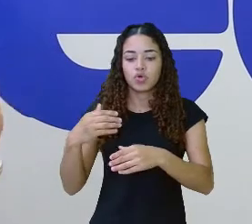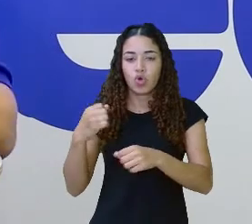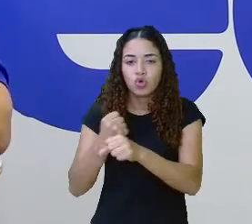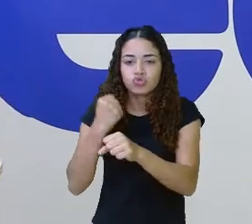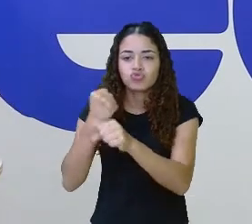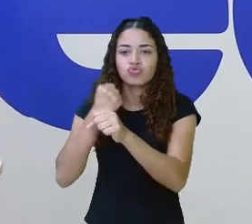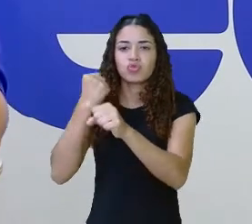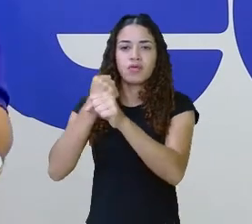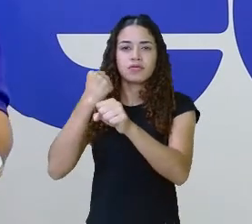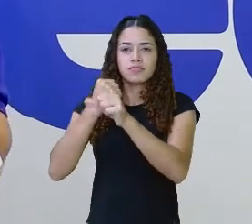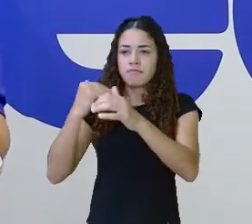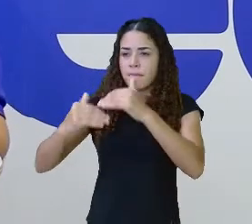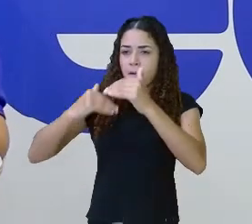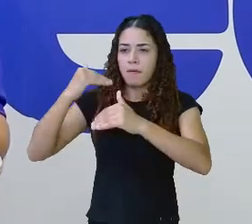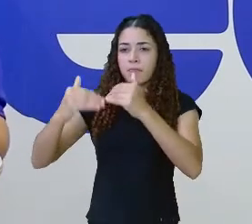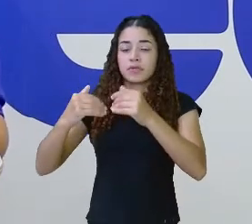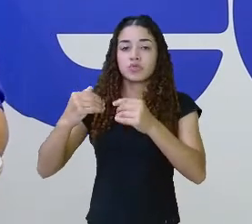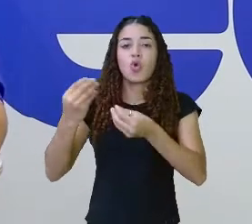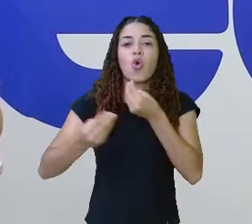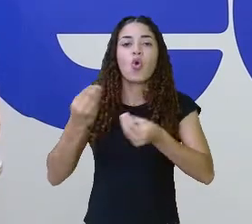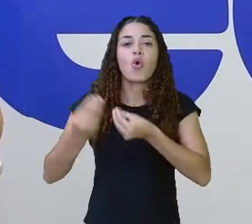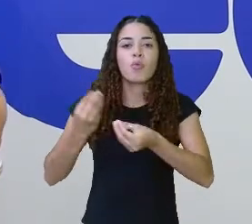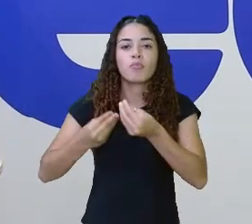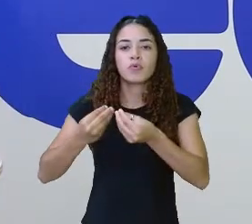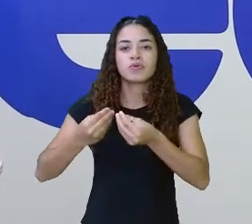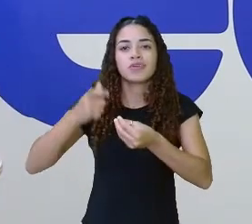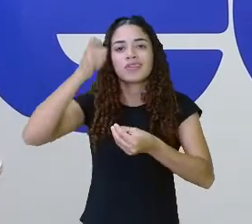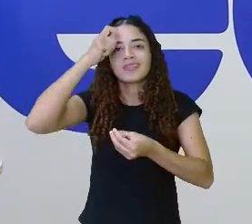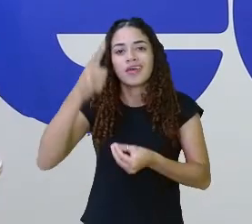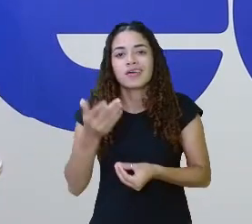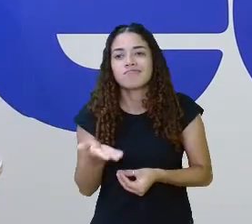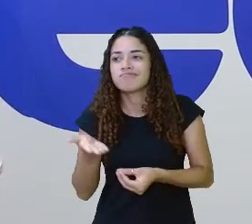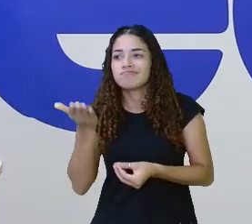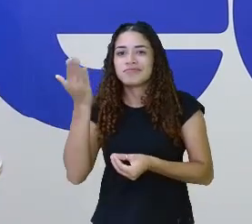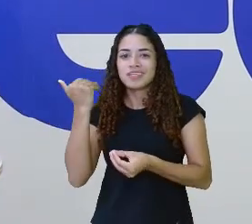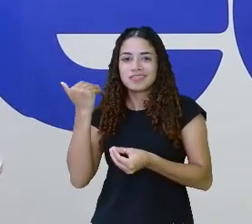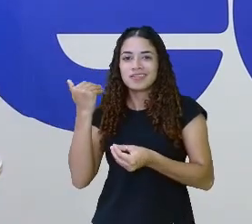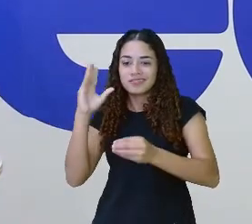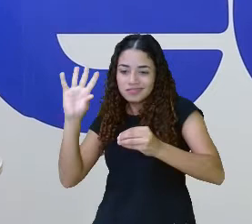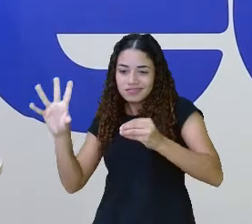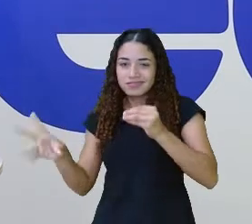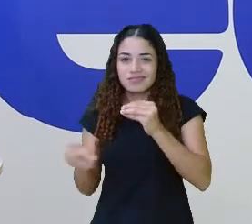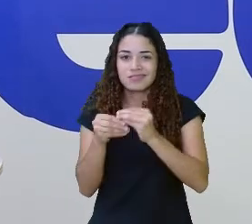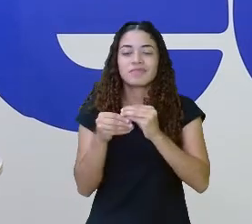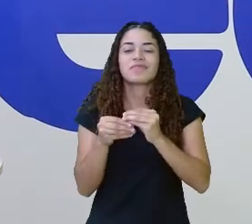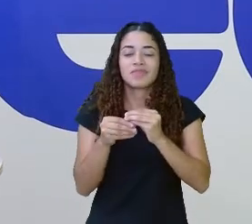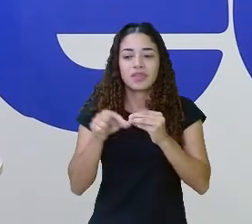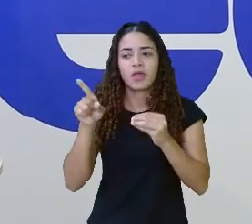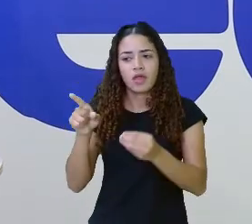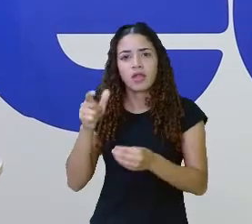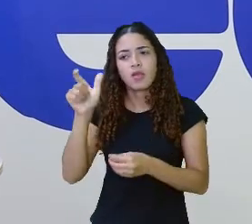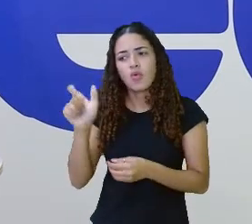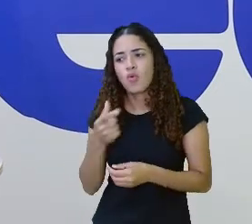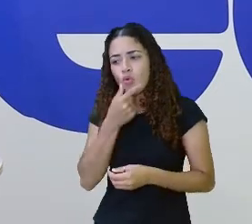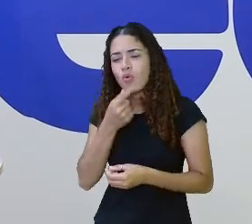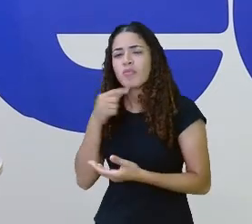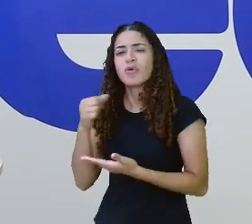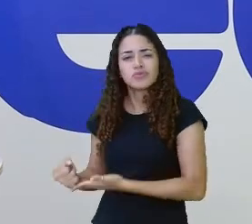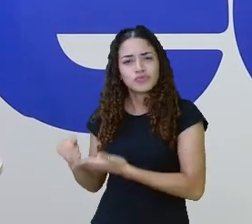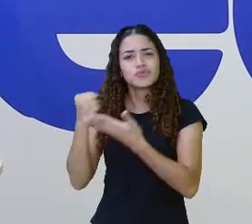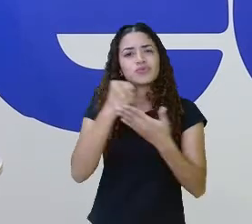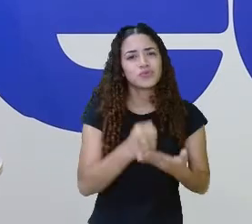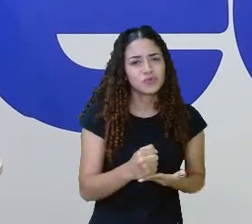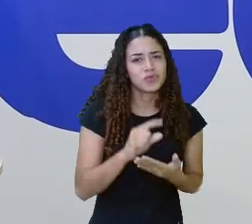a partir das ideias anteriores. Então aí ele é um grande contribuinte e vale muito a gente também pensar como ele pensou